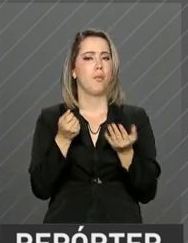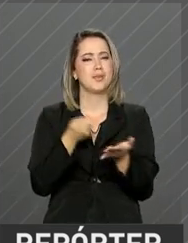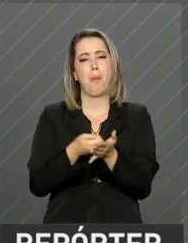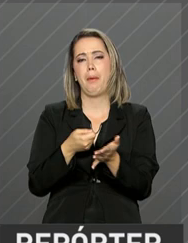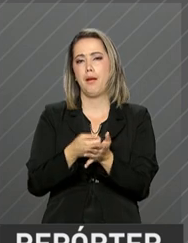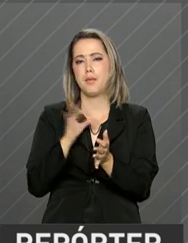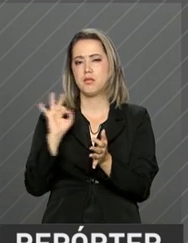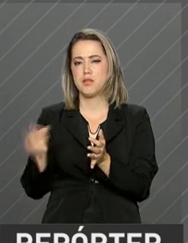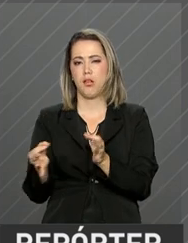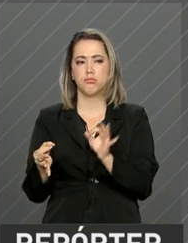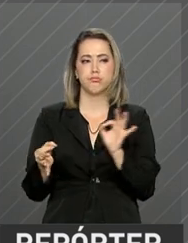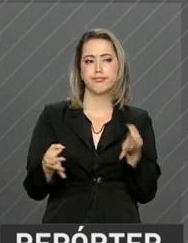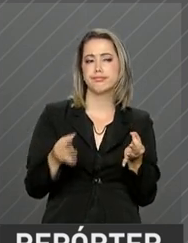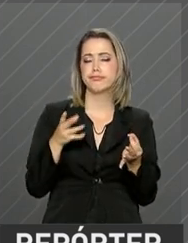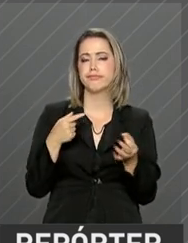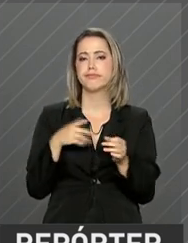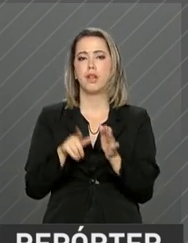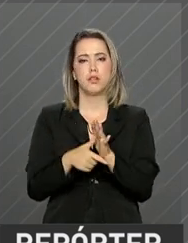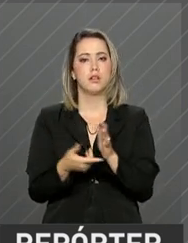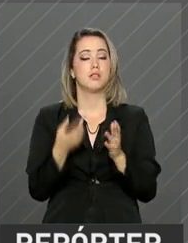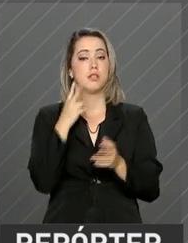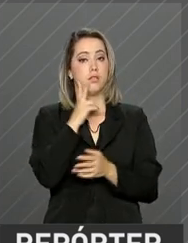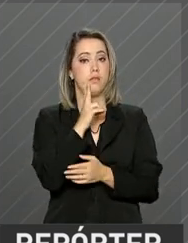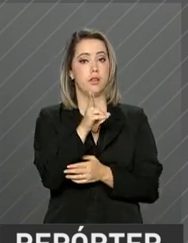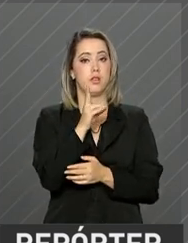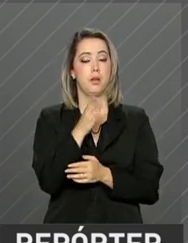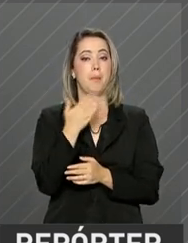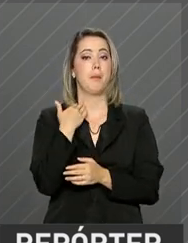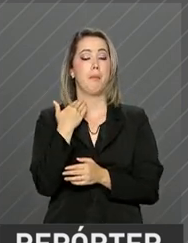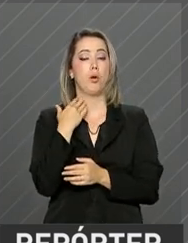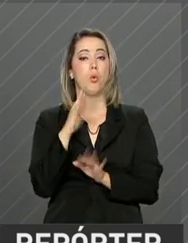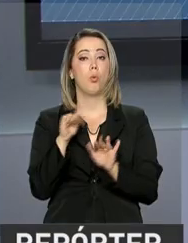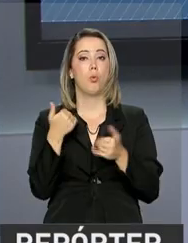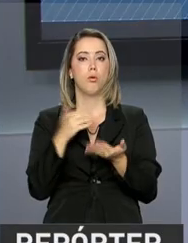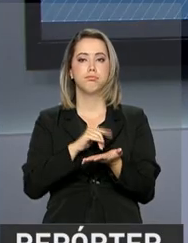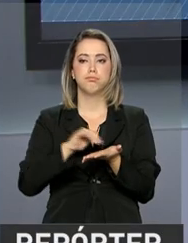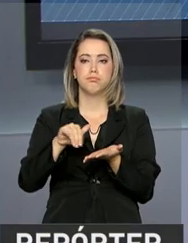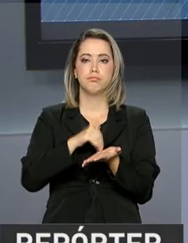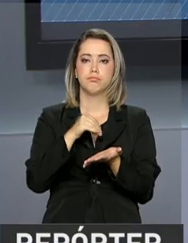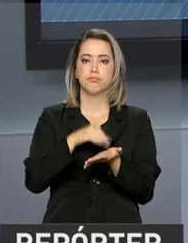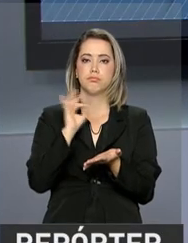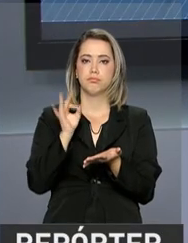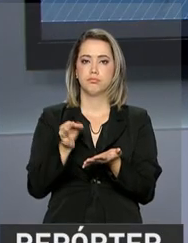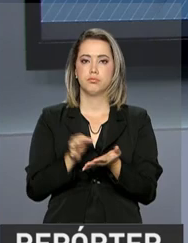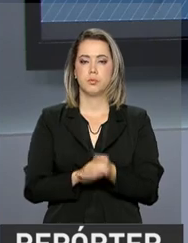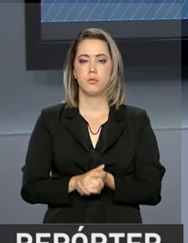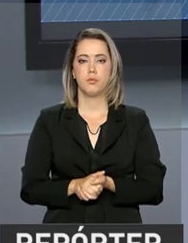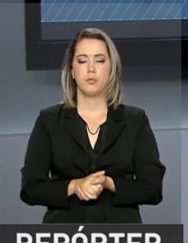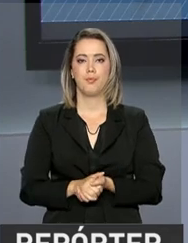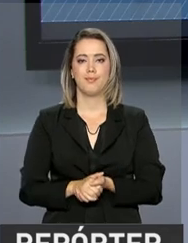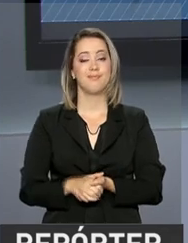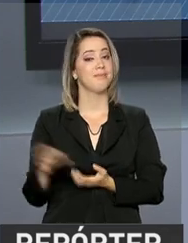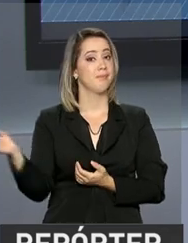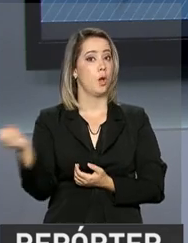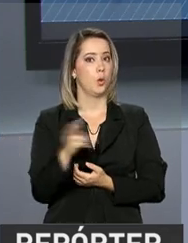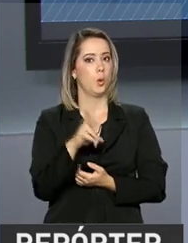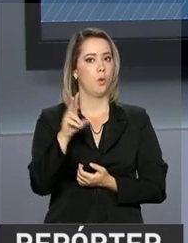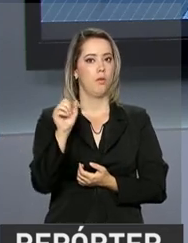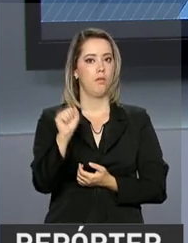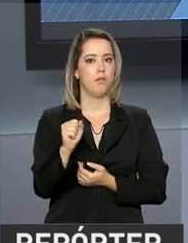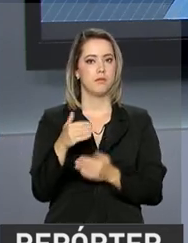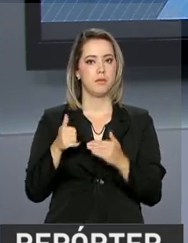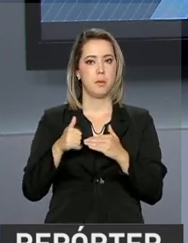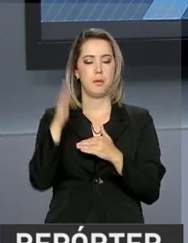pagamentos e ainda dados bancários cadastrados novas vagas para a ampliação do